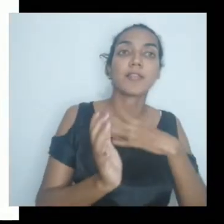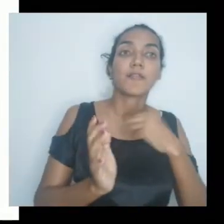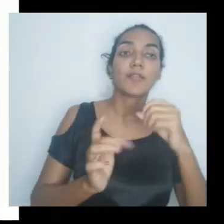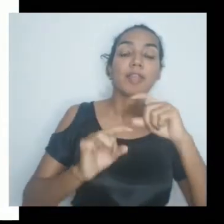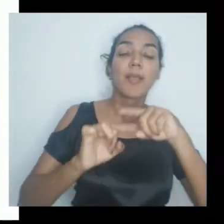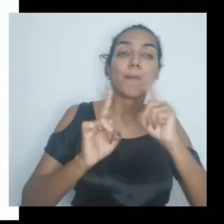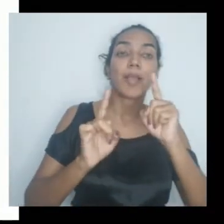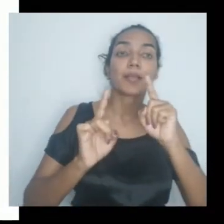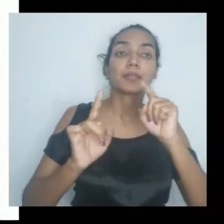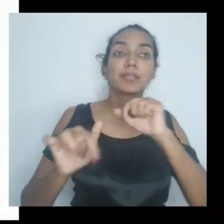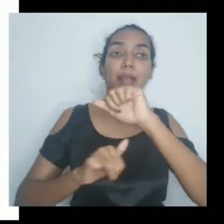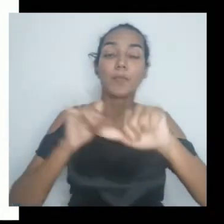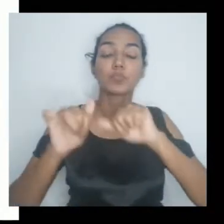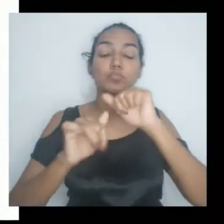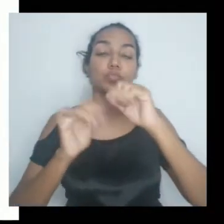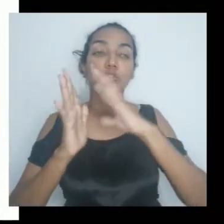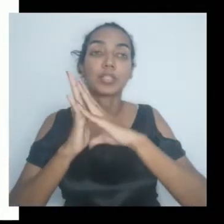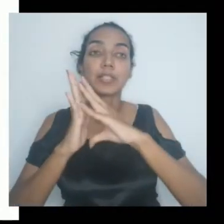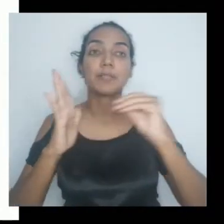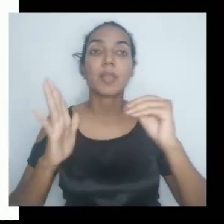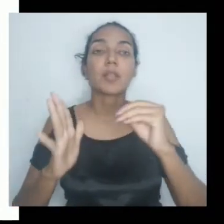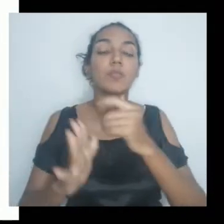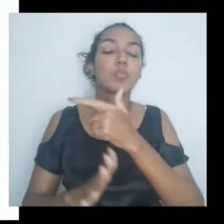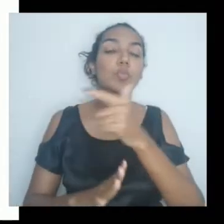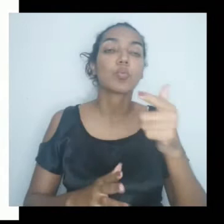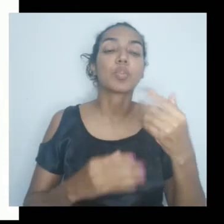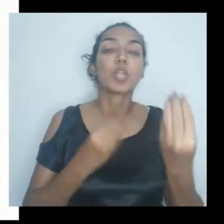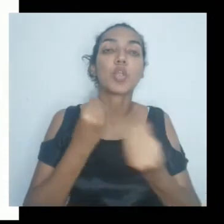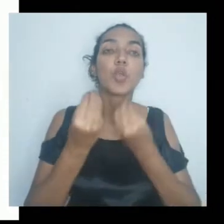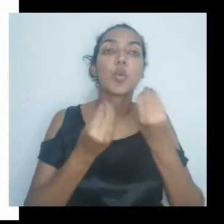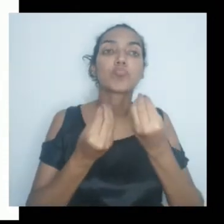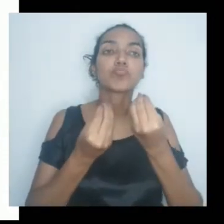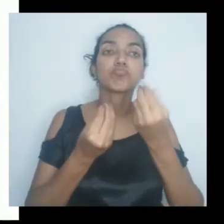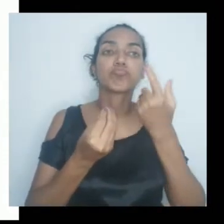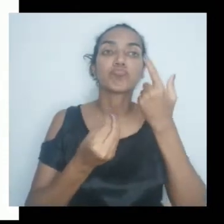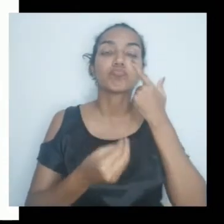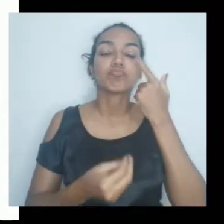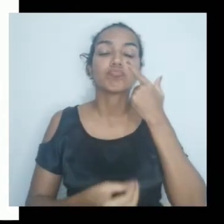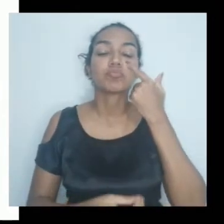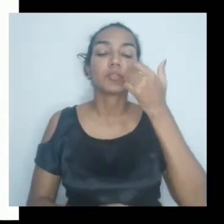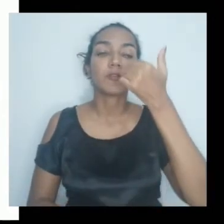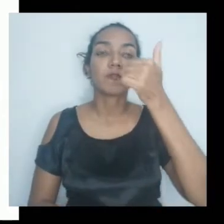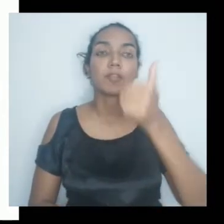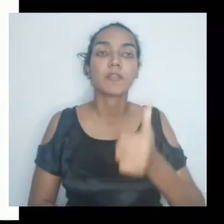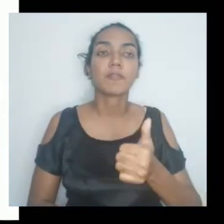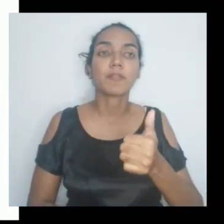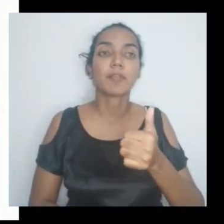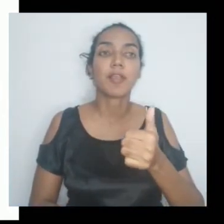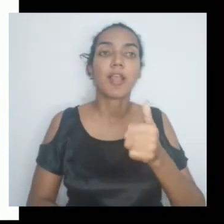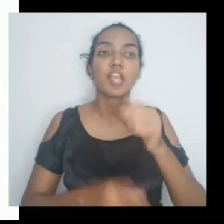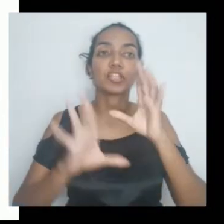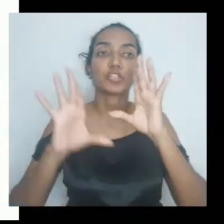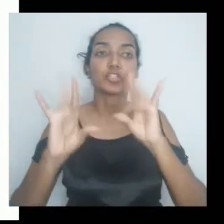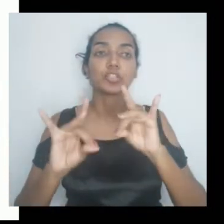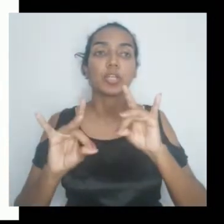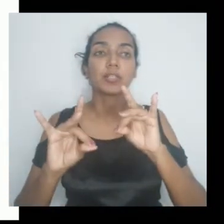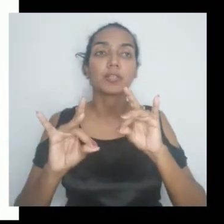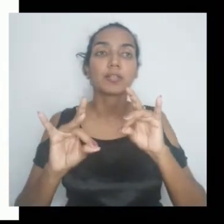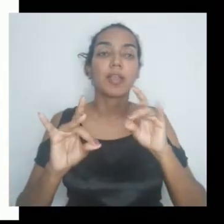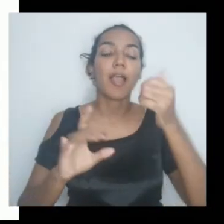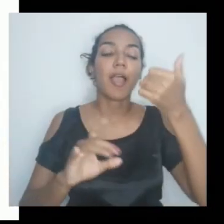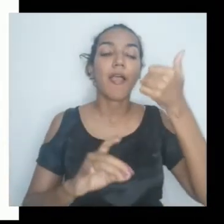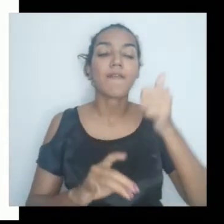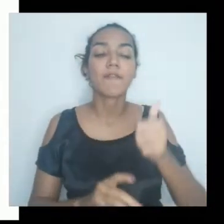há verificação estática. A verificação é somente dinâmica. Então eu precisaria forçar um cast